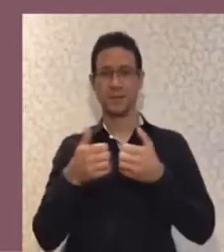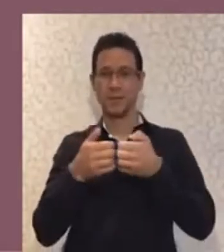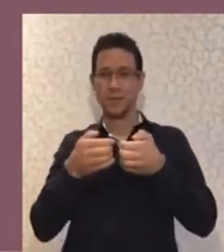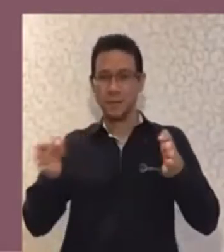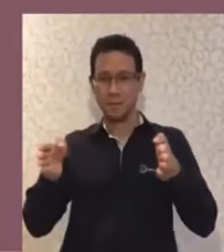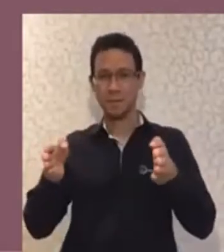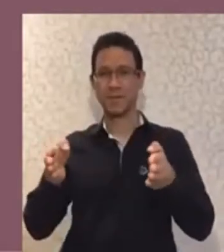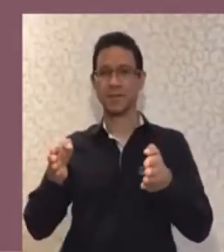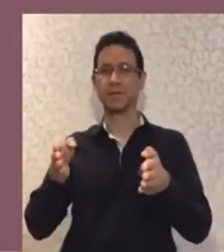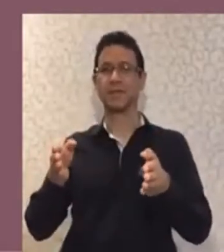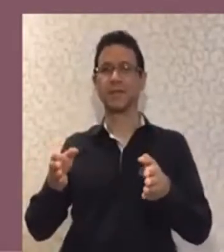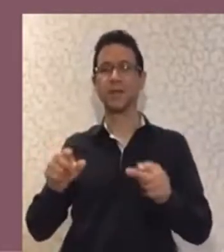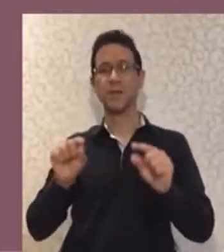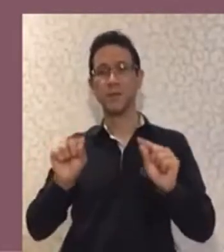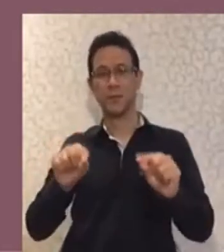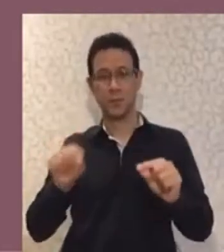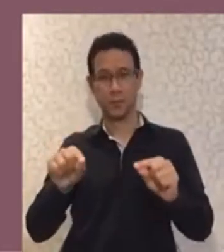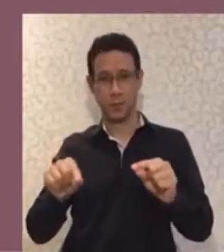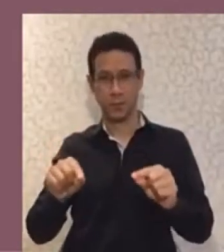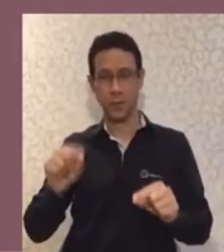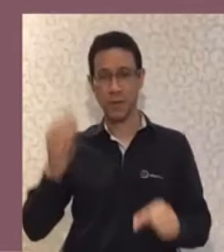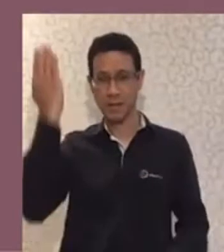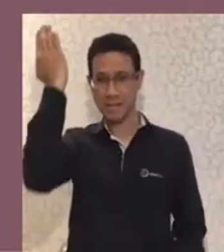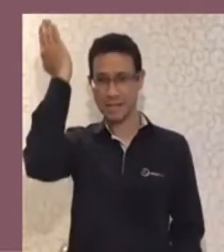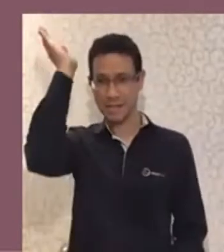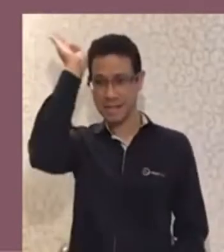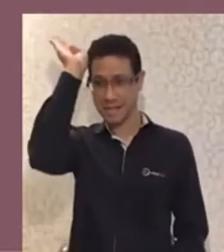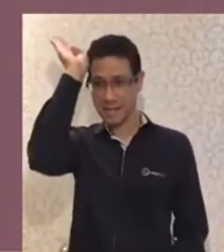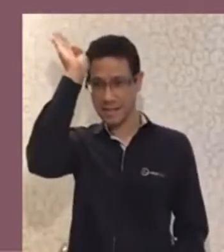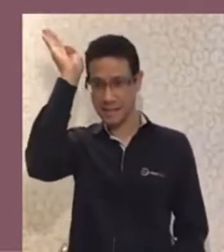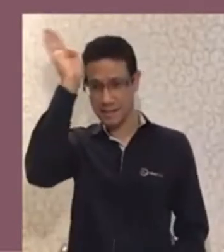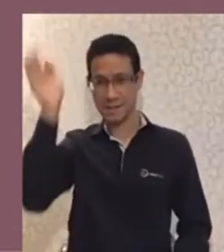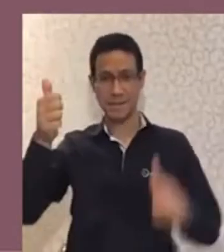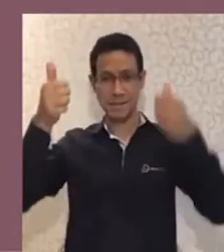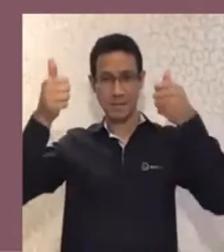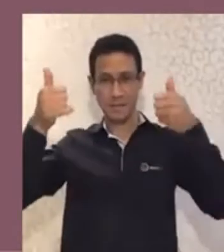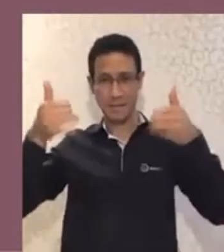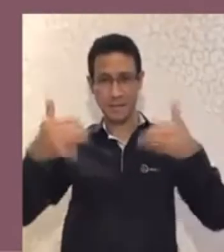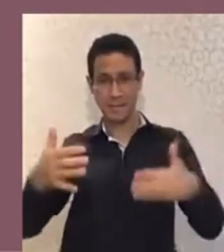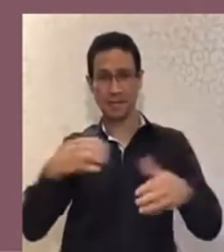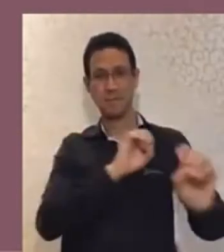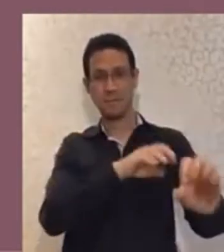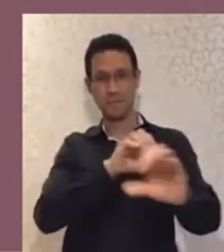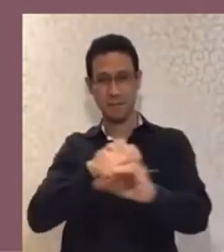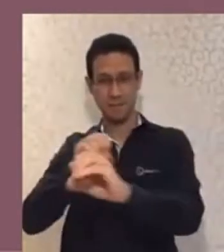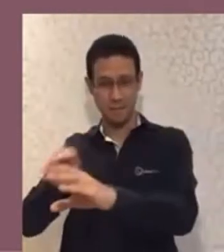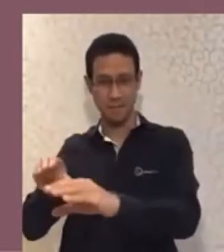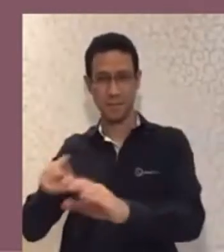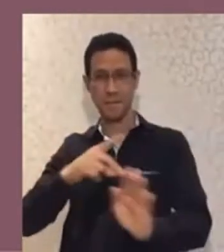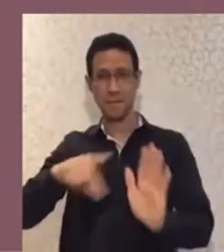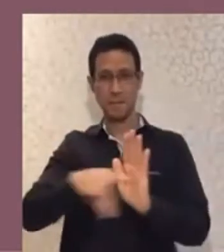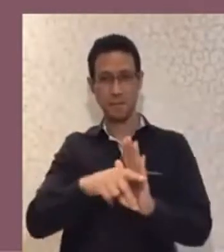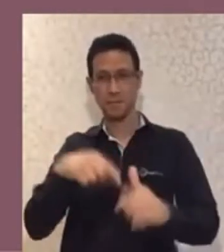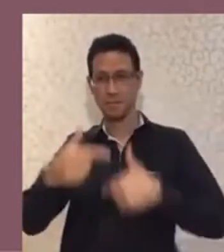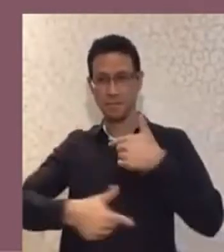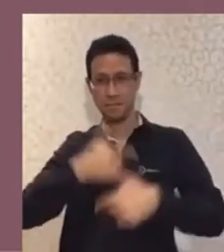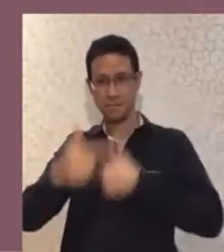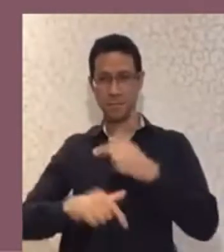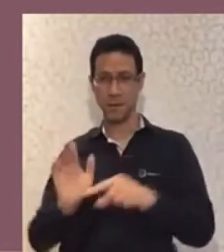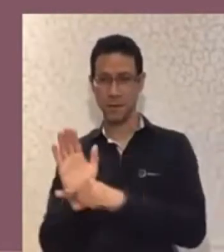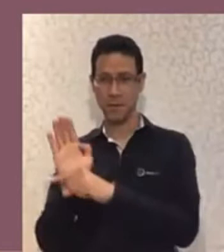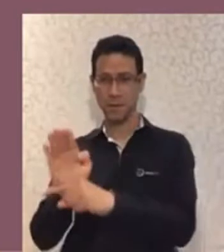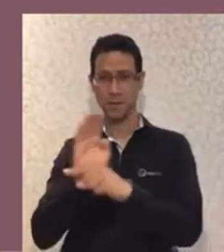que o SESC, instituição de caráter educativo, inerente em seu exercício permanente de desenvolvimento dos